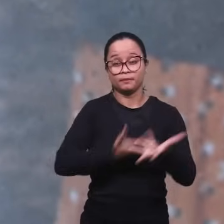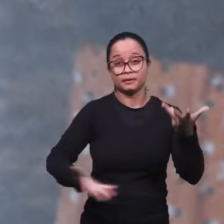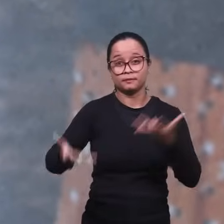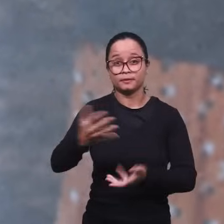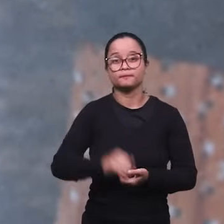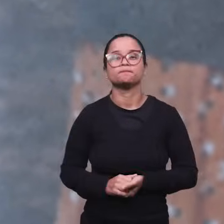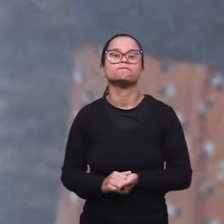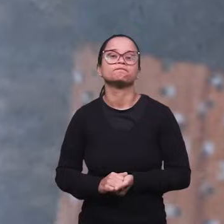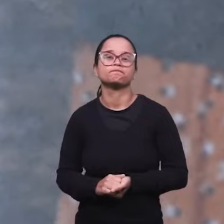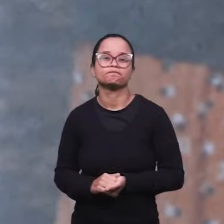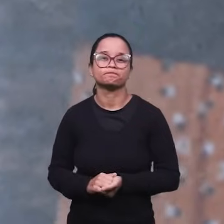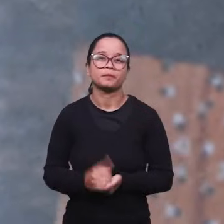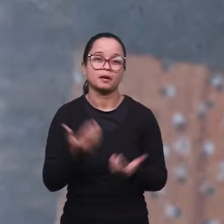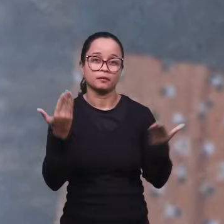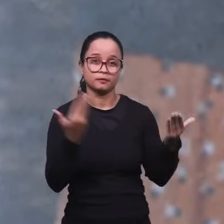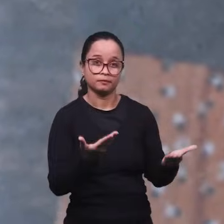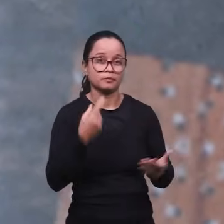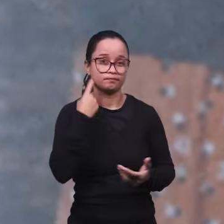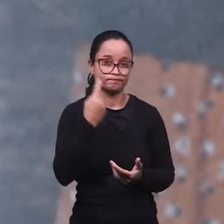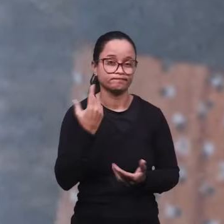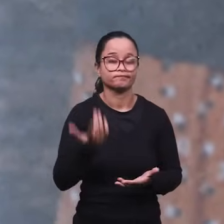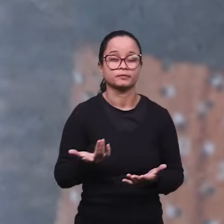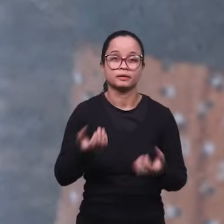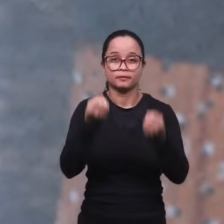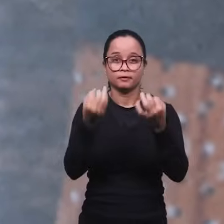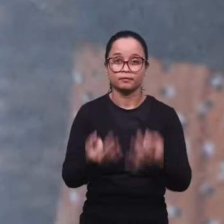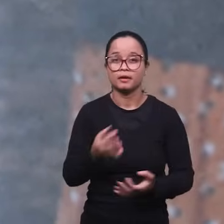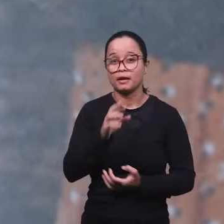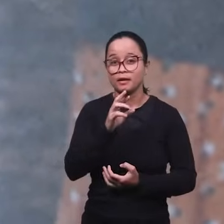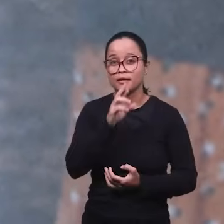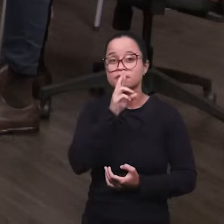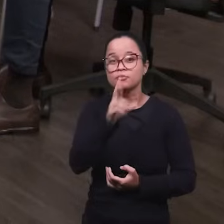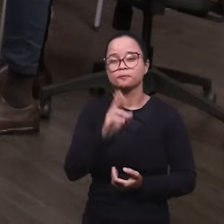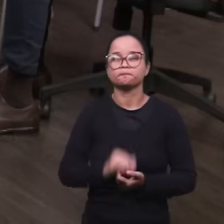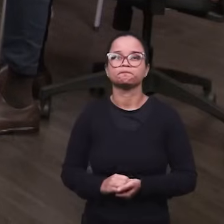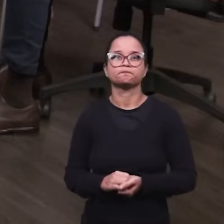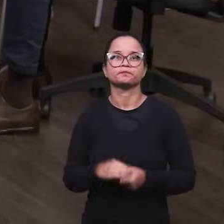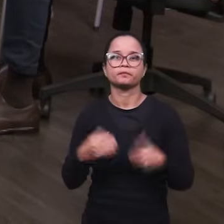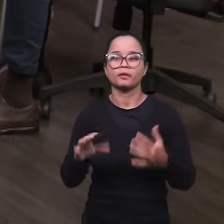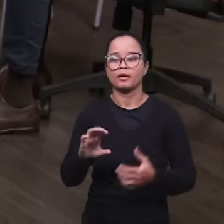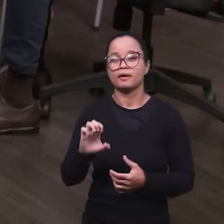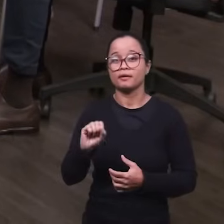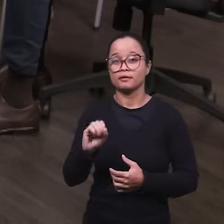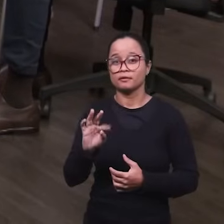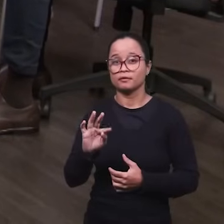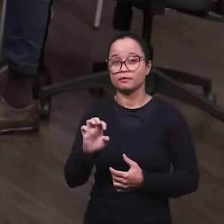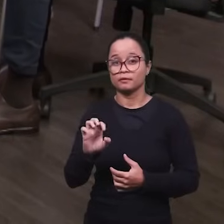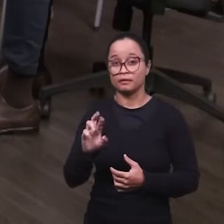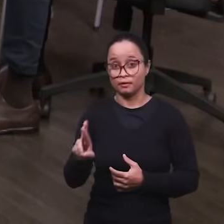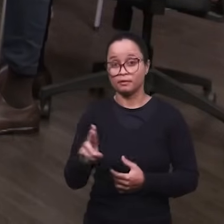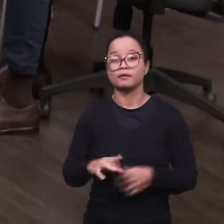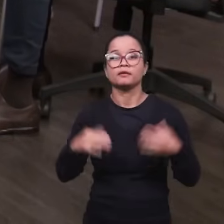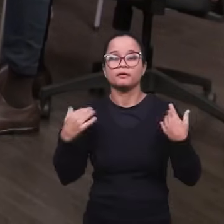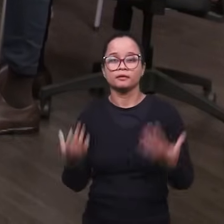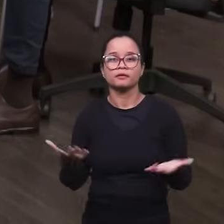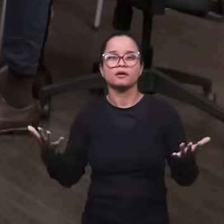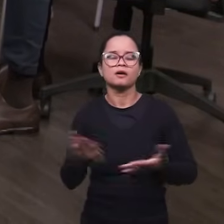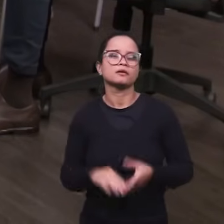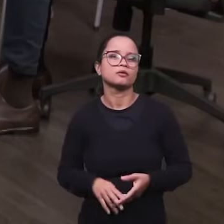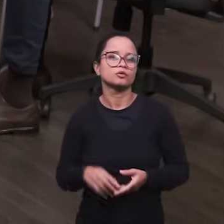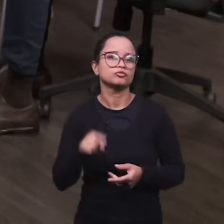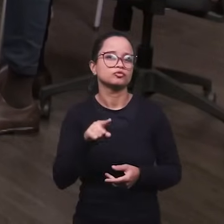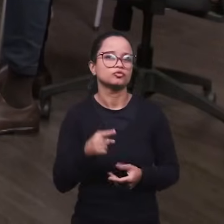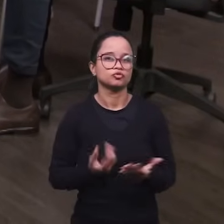pergunta feita, passando a palavra para a doutora Carla Kene para responder. Esther, vamos lá. Quando o jovem entra no mercado